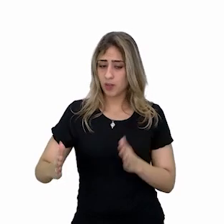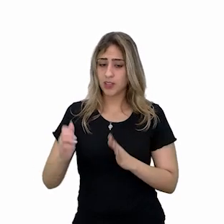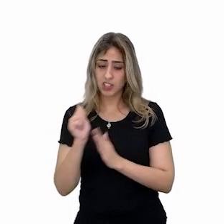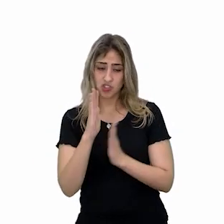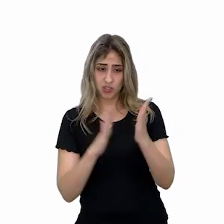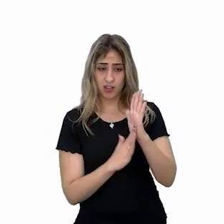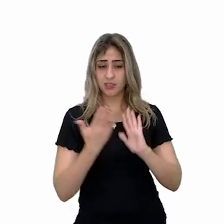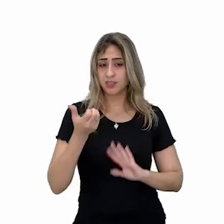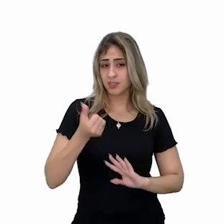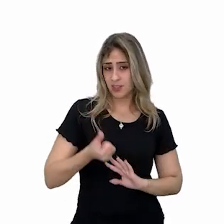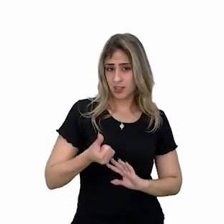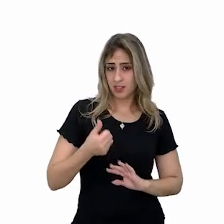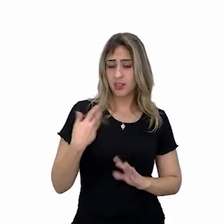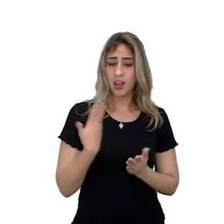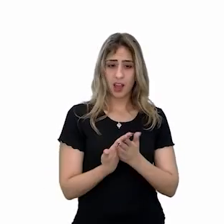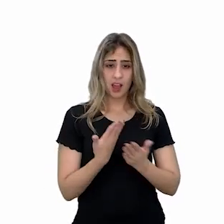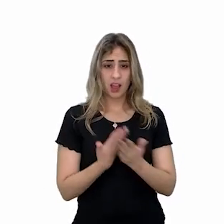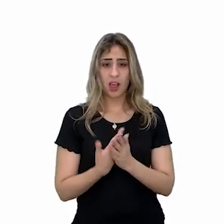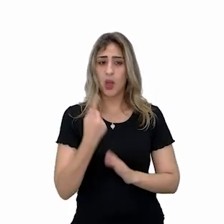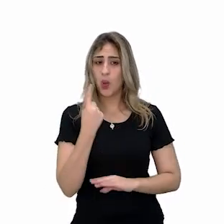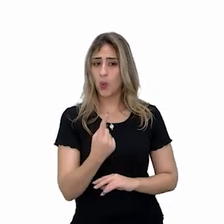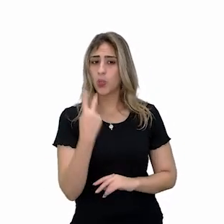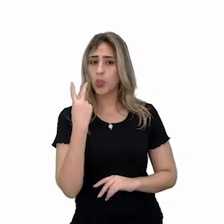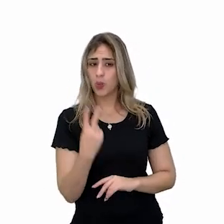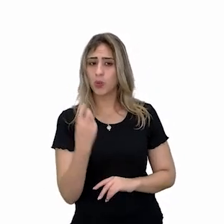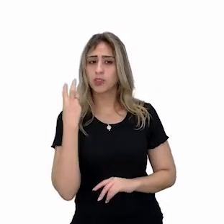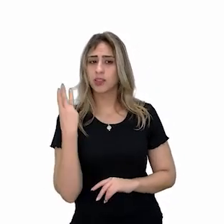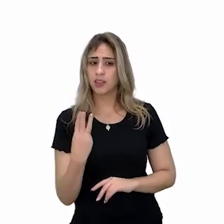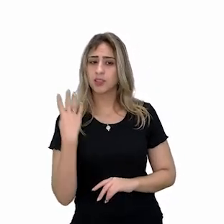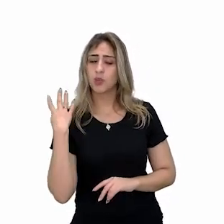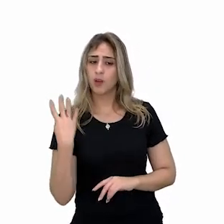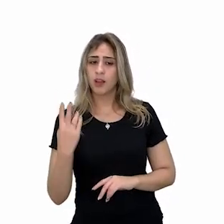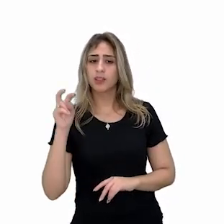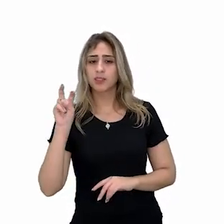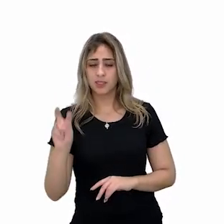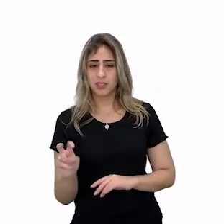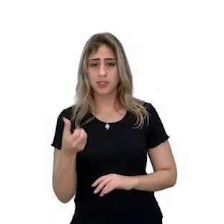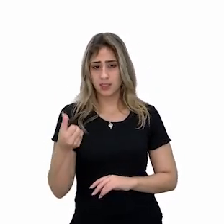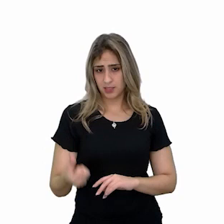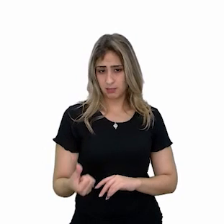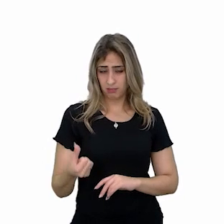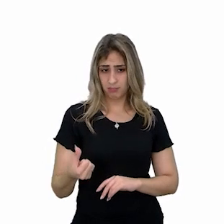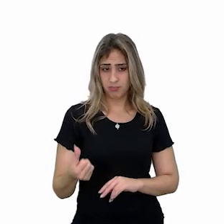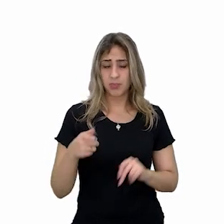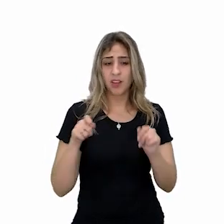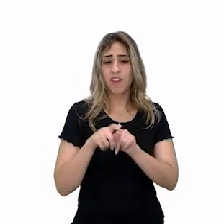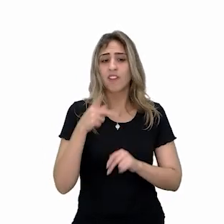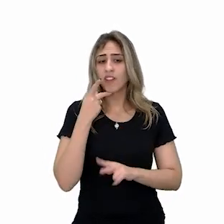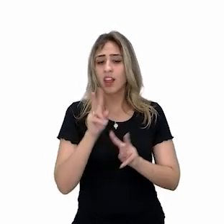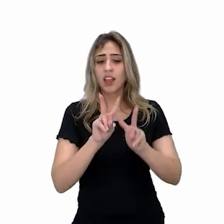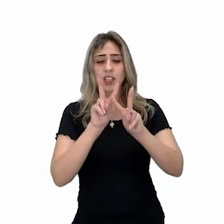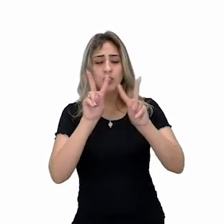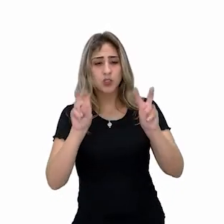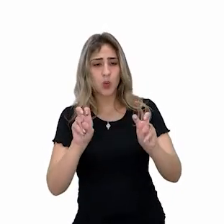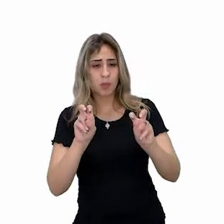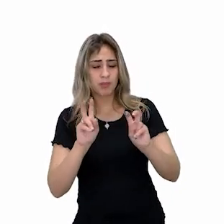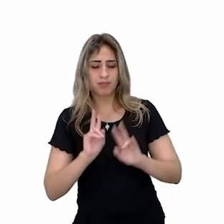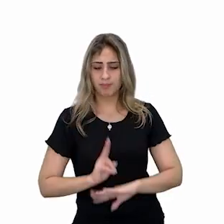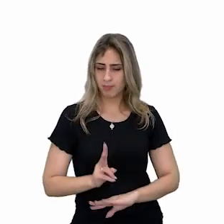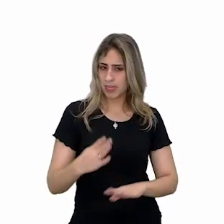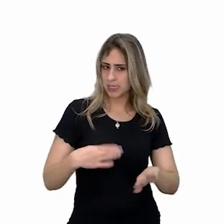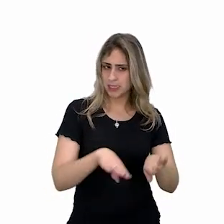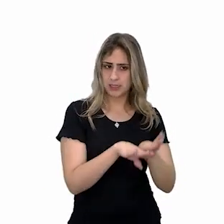atividade 6, as aulas 1, 2, 3, 4, 5 e 6 falam sobre uma mesma temática, que é